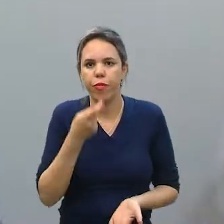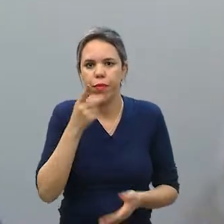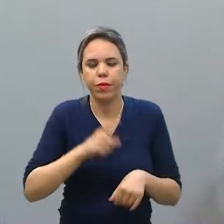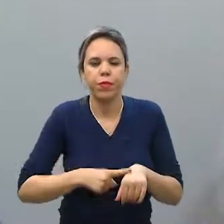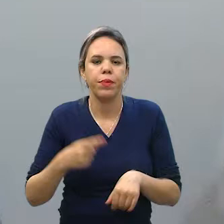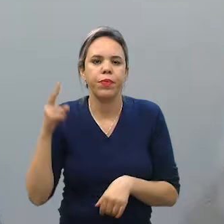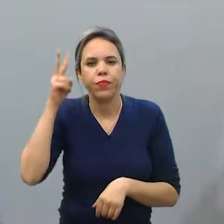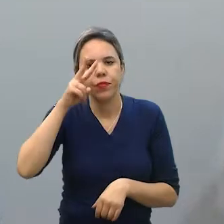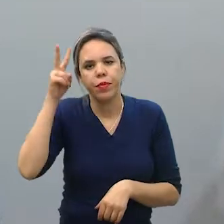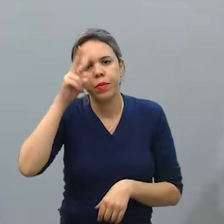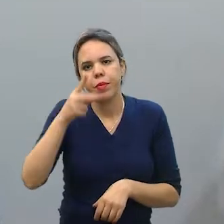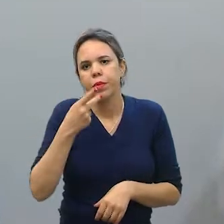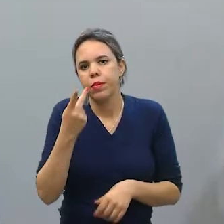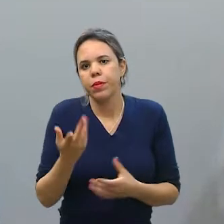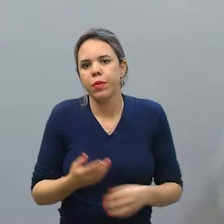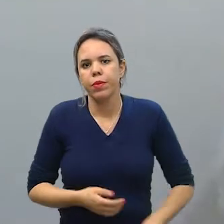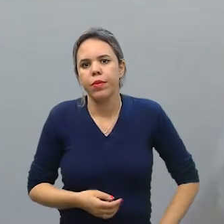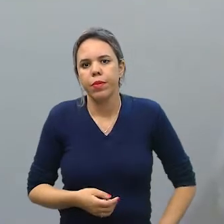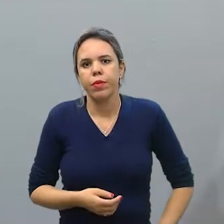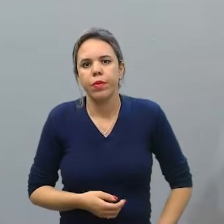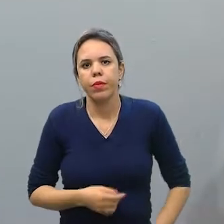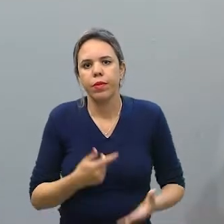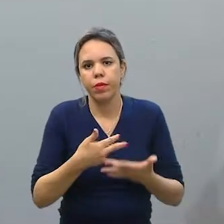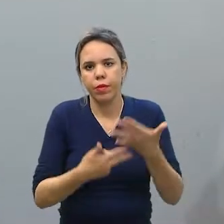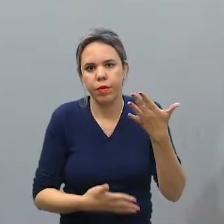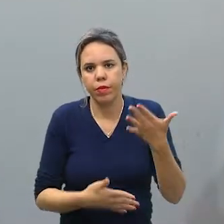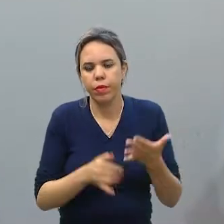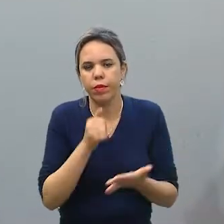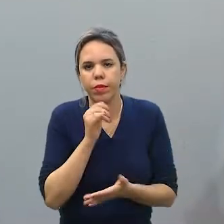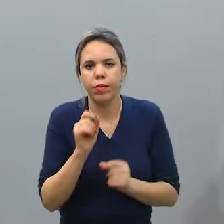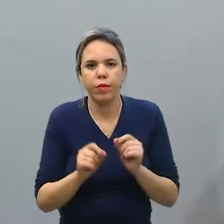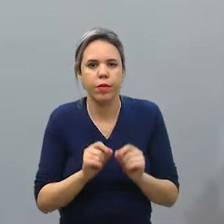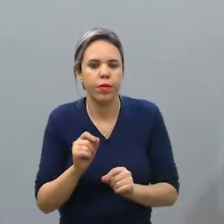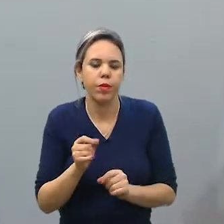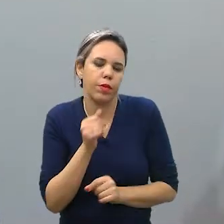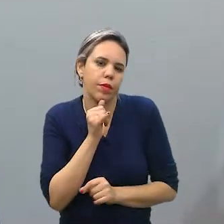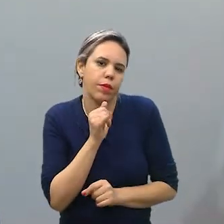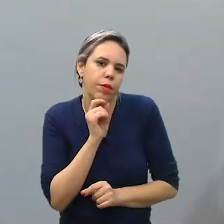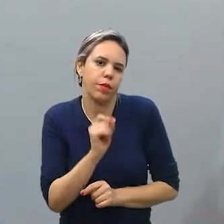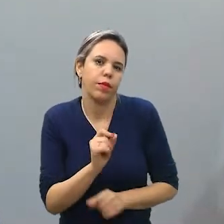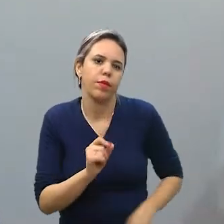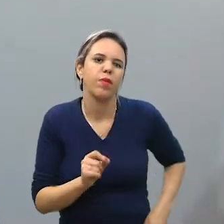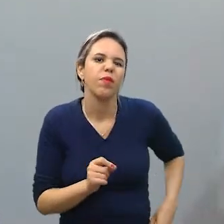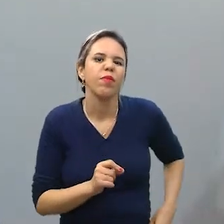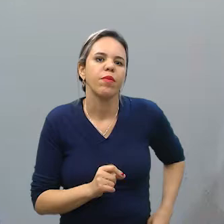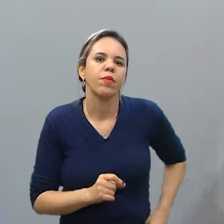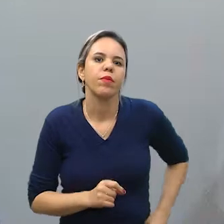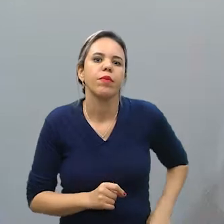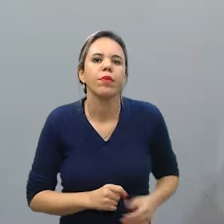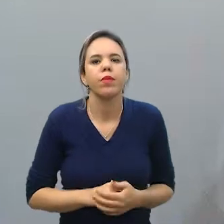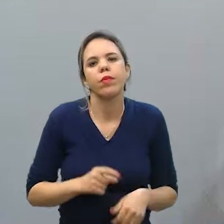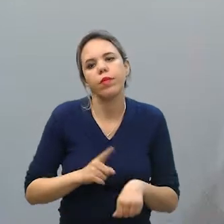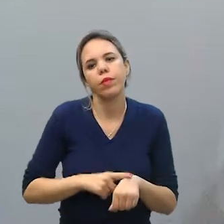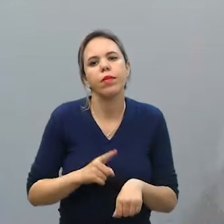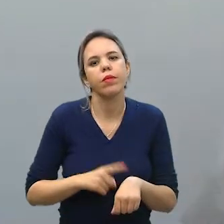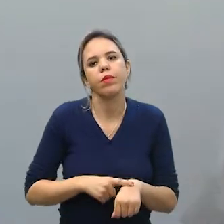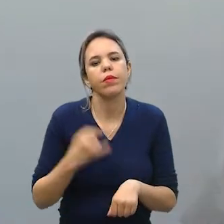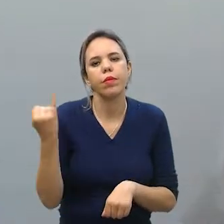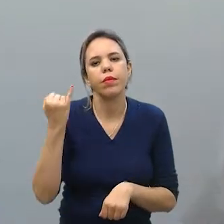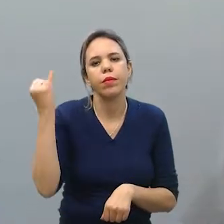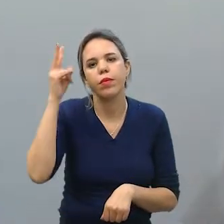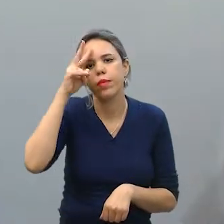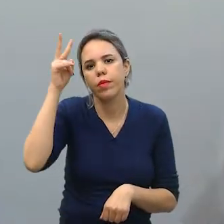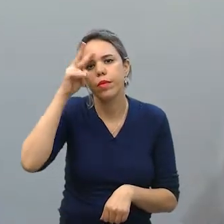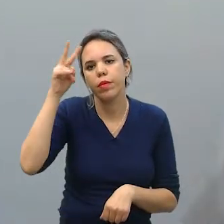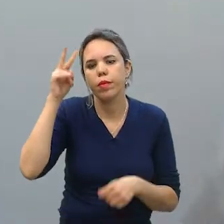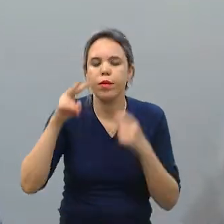momento histórico, né, a gente fala de uma série de fatores. Por exemplo, momentos relevantes para a